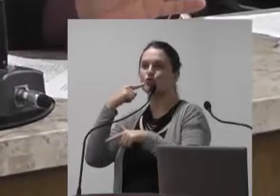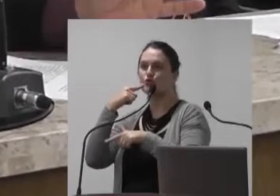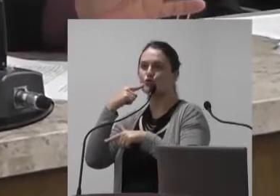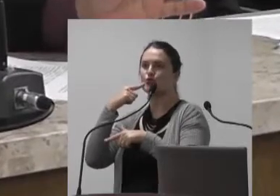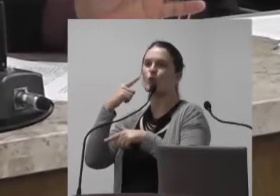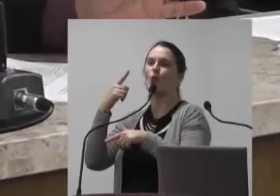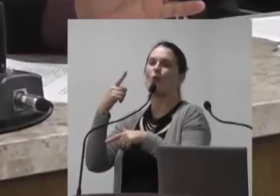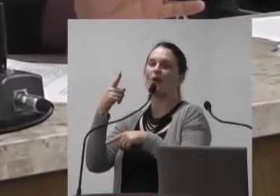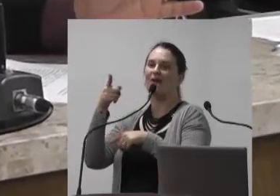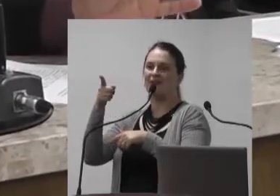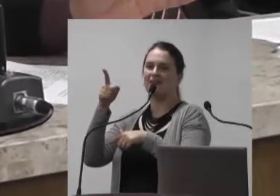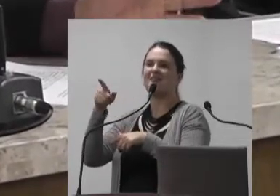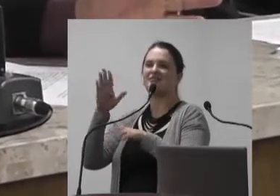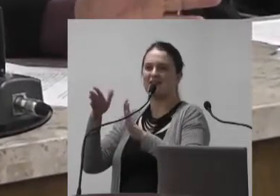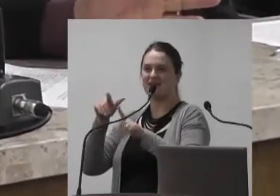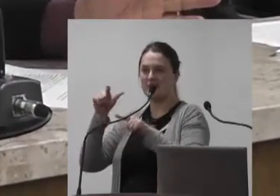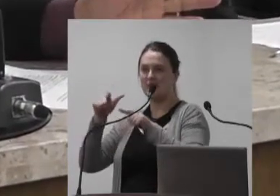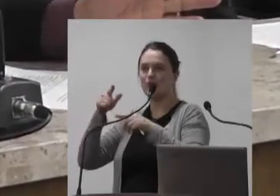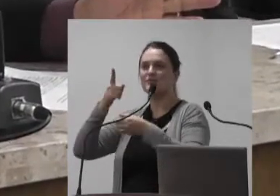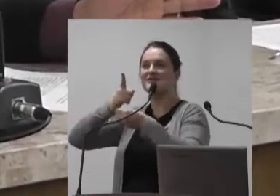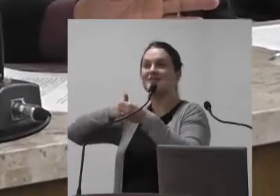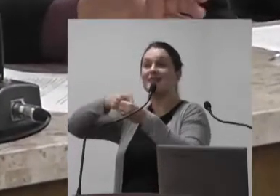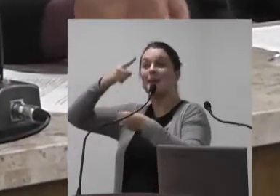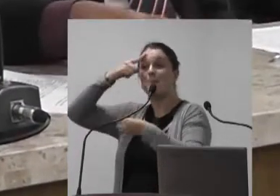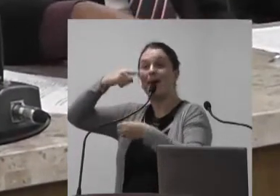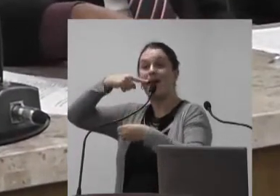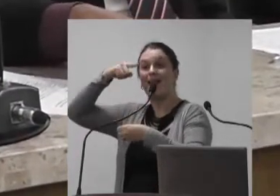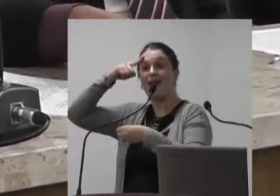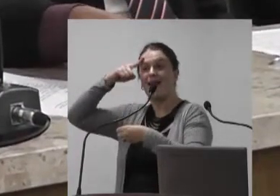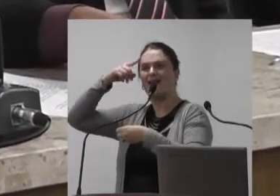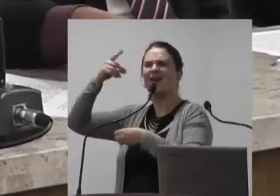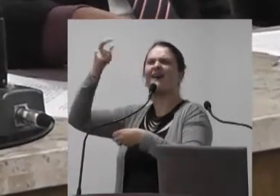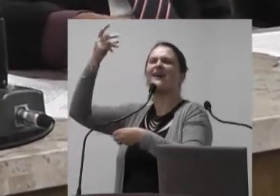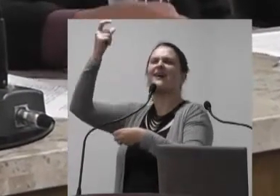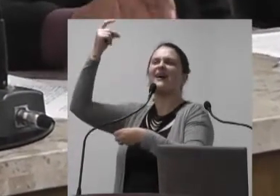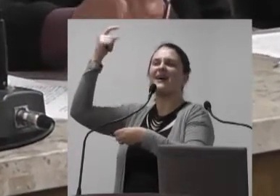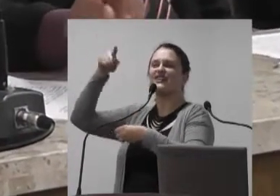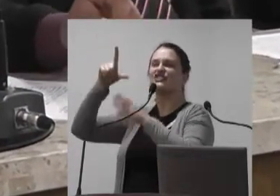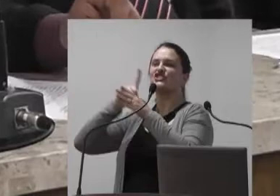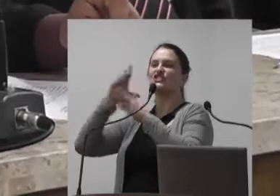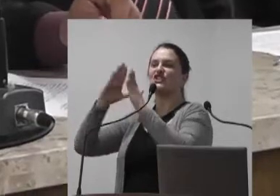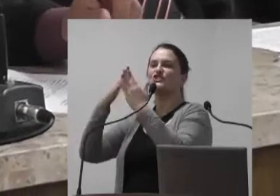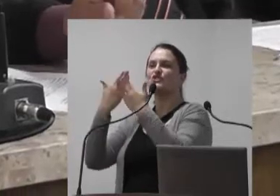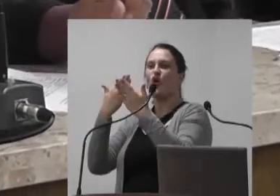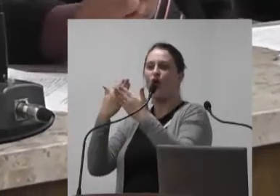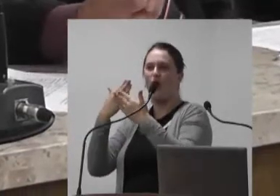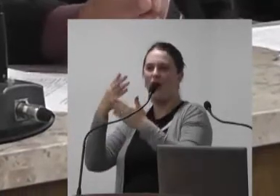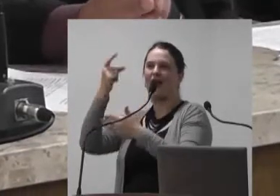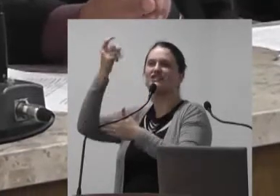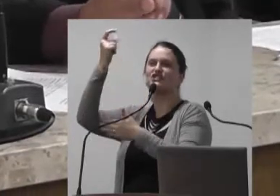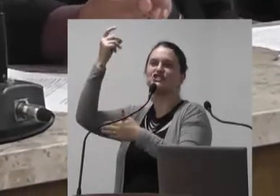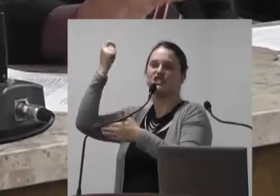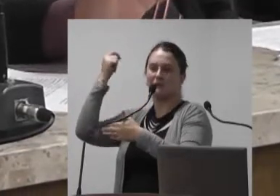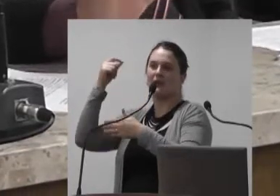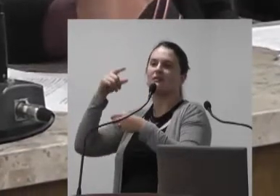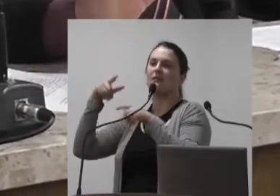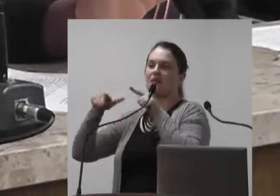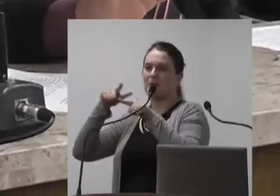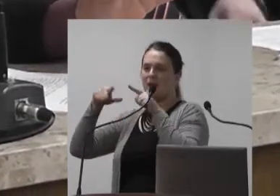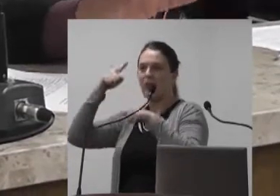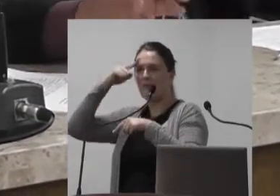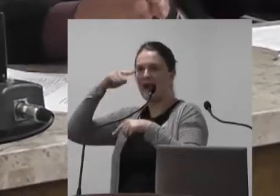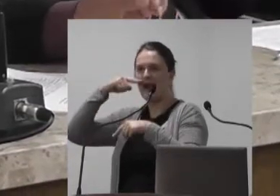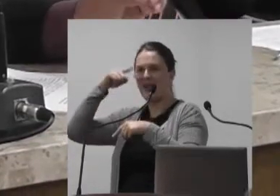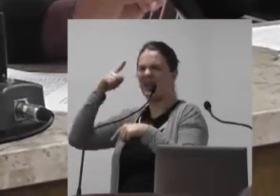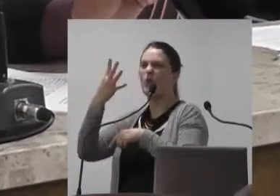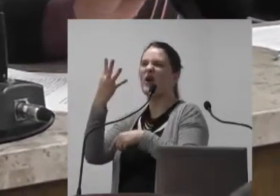mudos, eu trabalhei em Malé. Bem na entrada de Malé tinha escola de surdos e mudos, talvez os mais velhos lembrem, isso faz o quê? Há 40